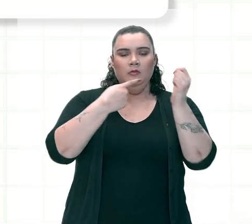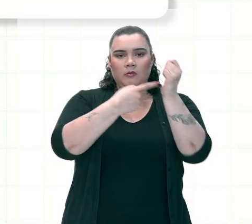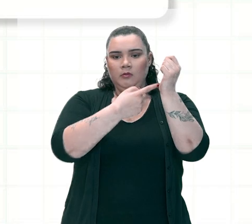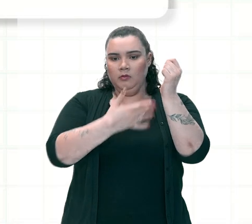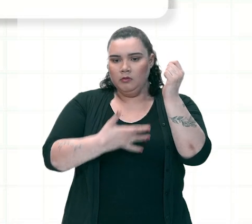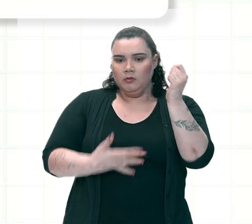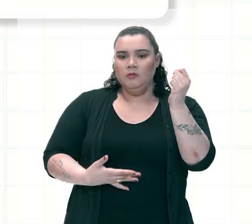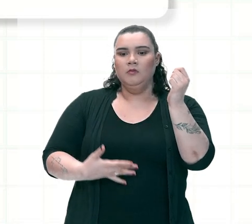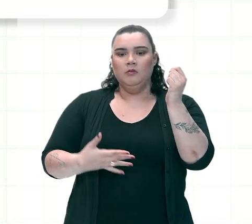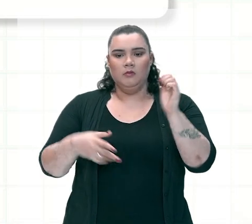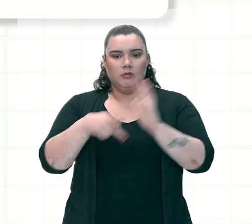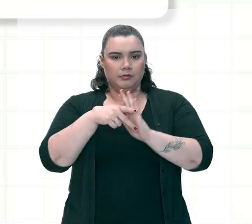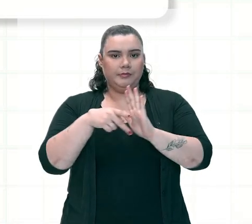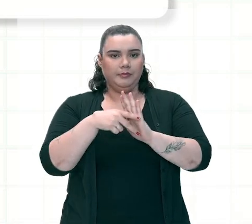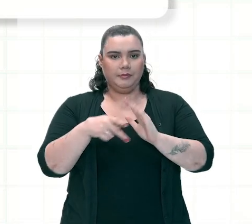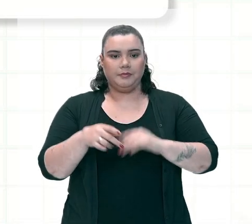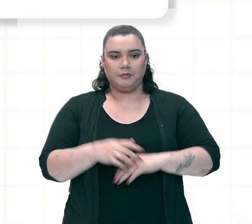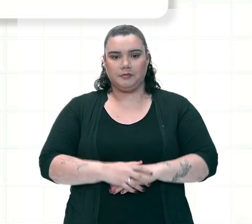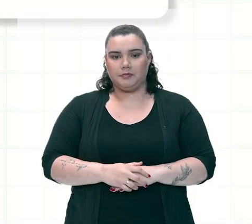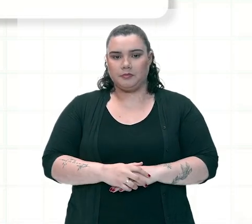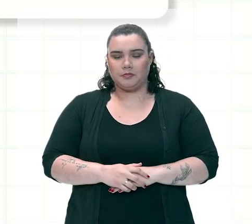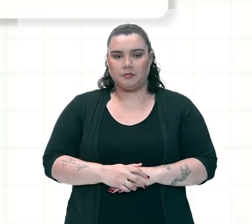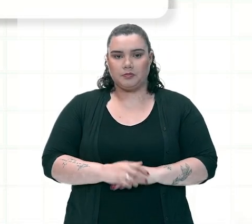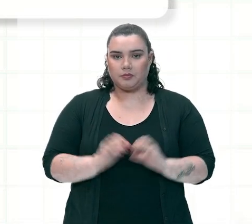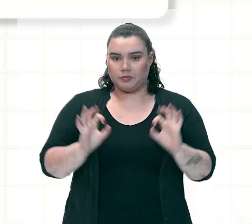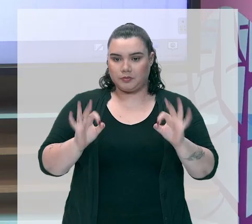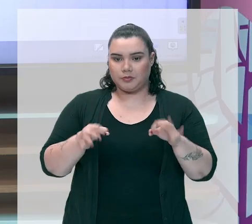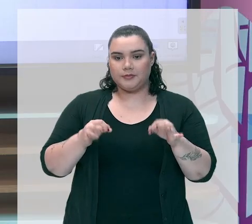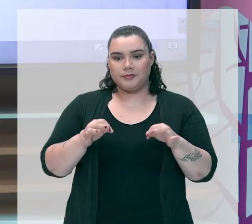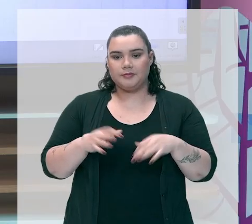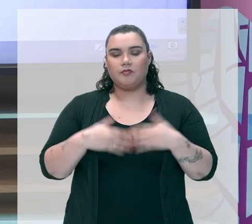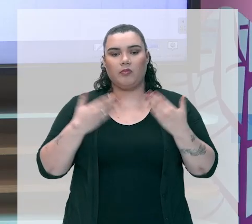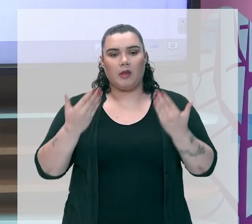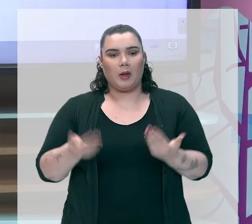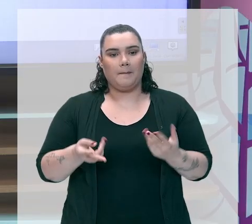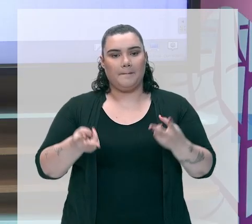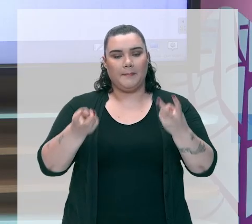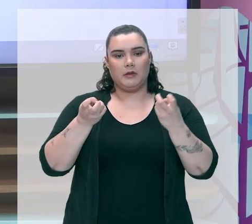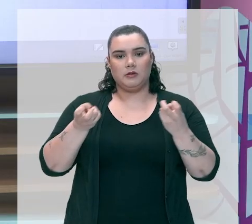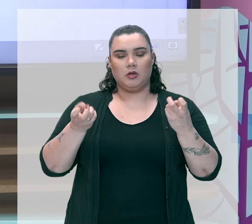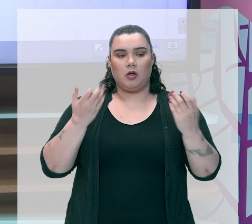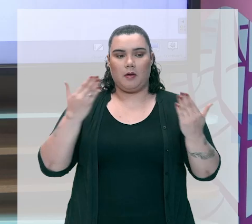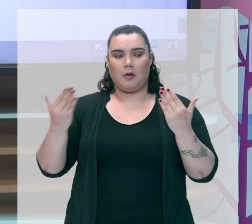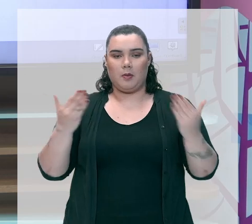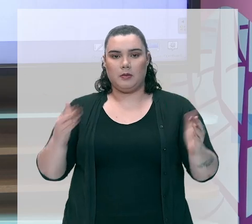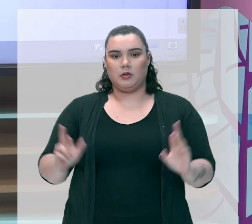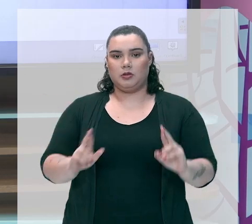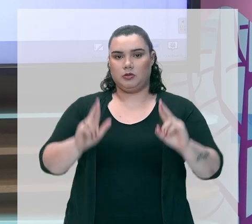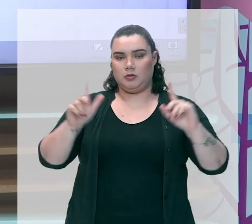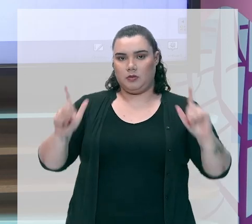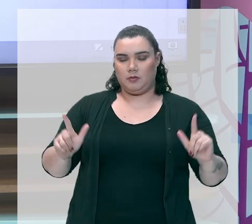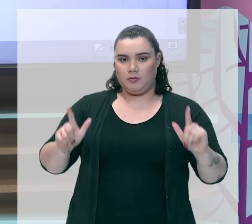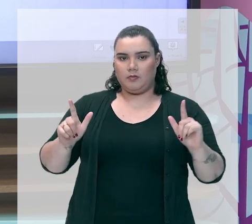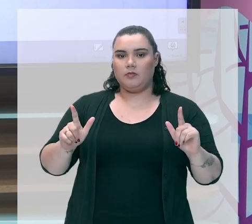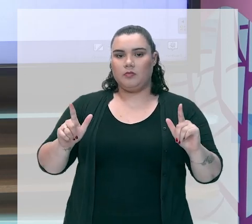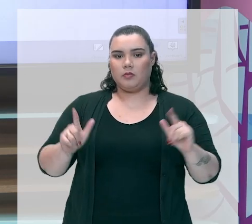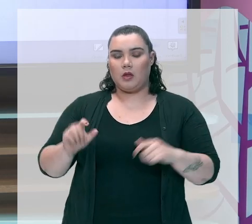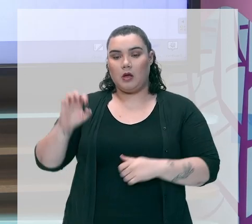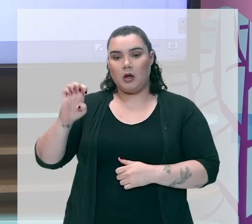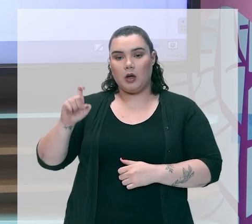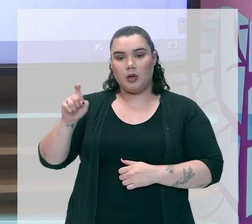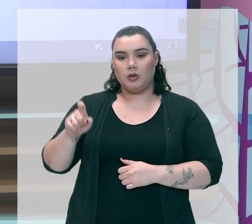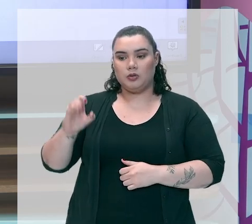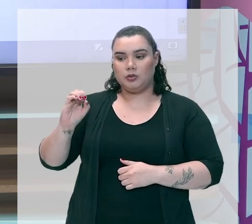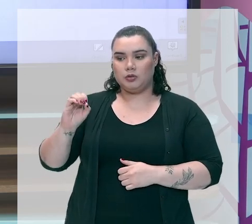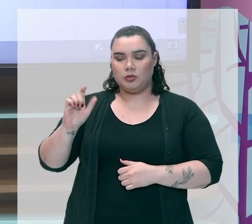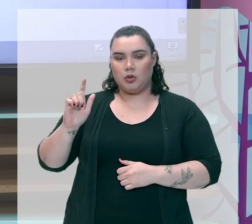Eles vão liberar esses hormônios aí na corrente sanguínea, certo? Então, a gente pode observar essa diferença aí de glândulas exócrinas e glândulas